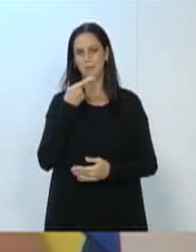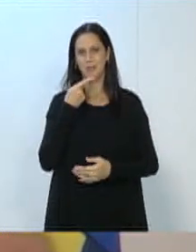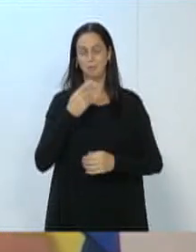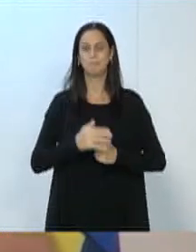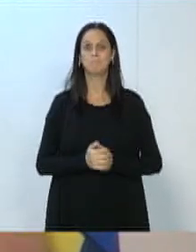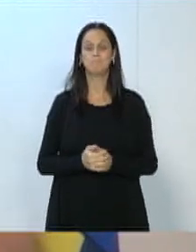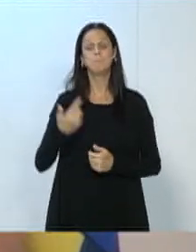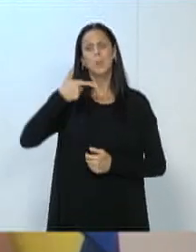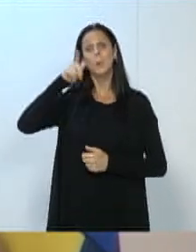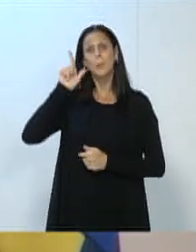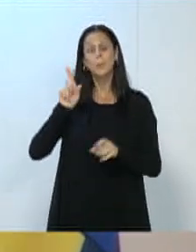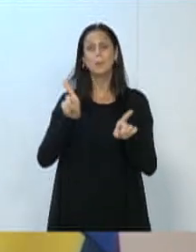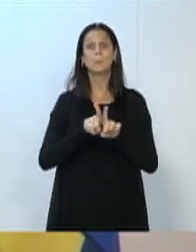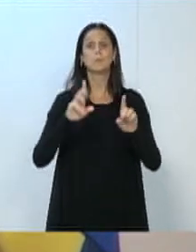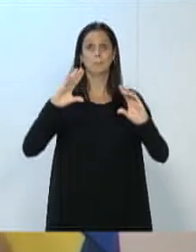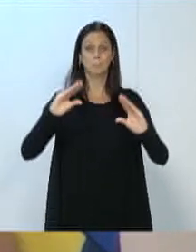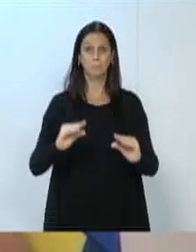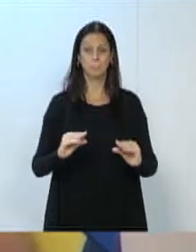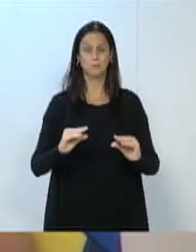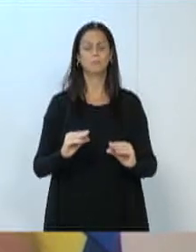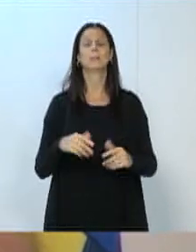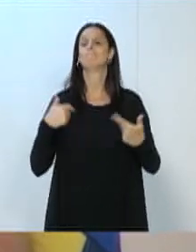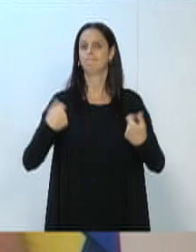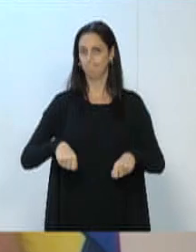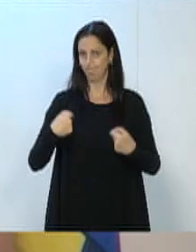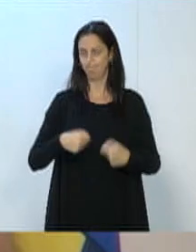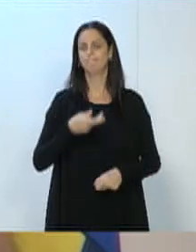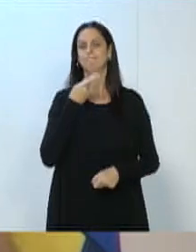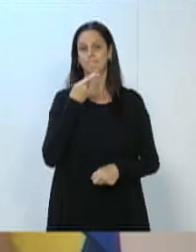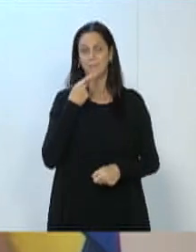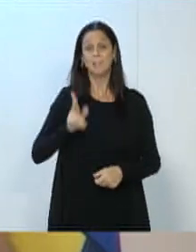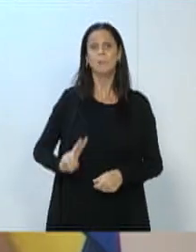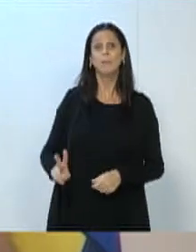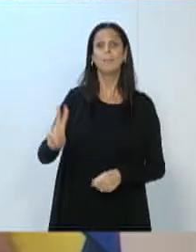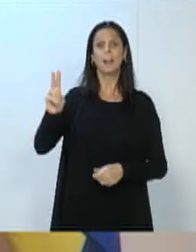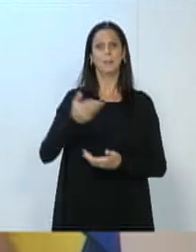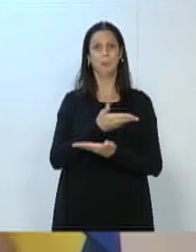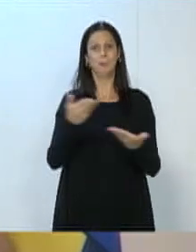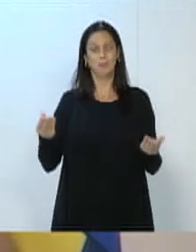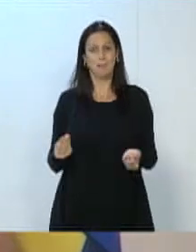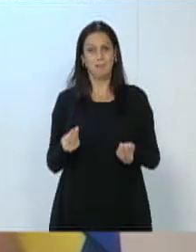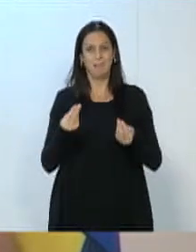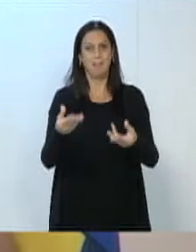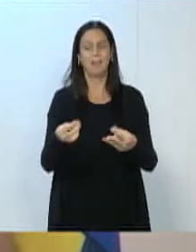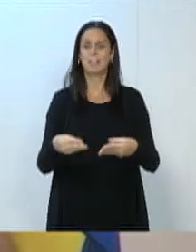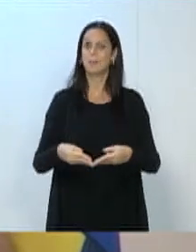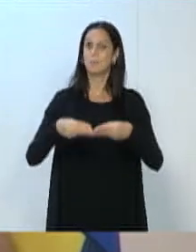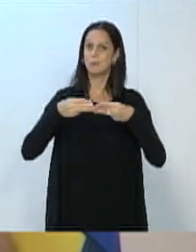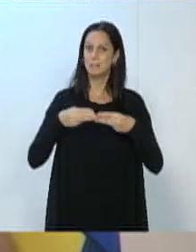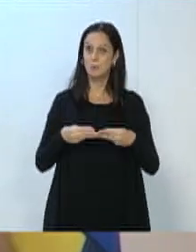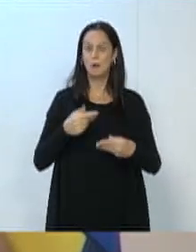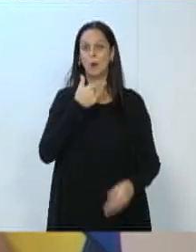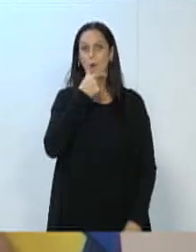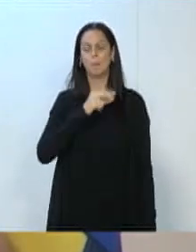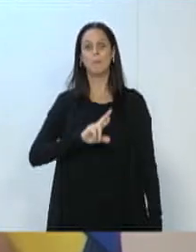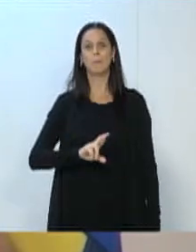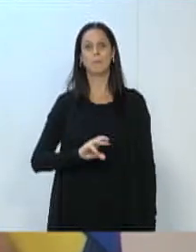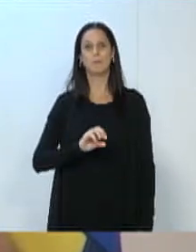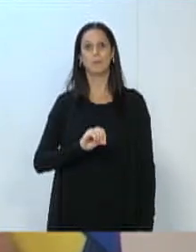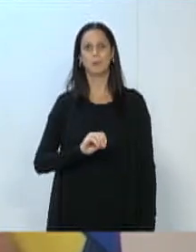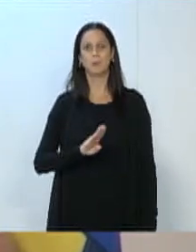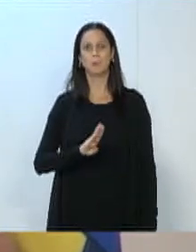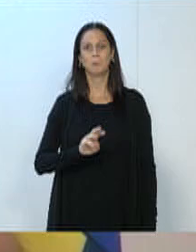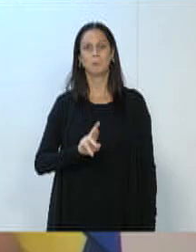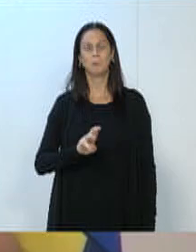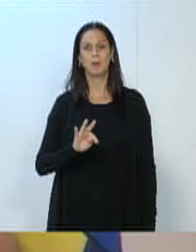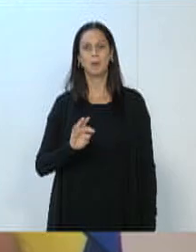né Não poderia deixar de comentar de de valorizar foi a entrega da Moção ao Roberto Barbie eu tenho